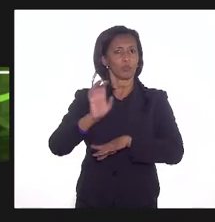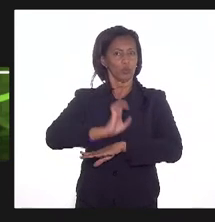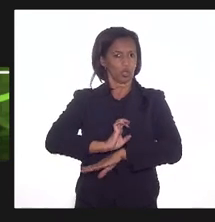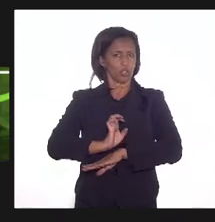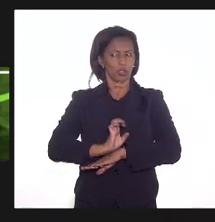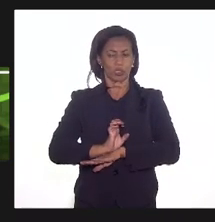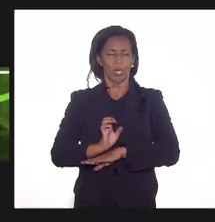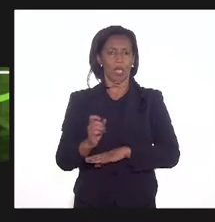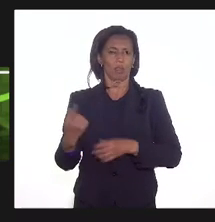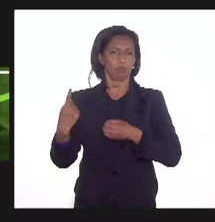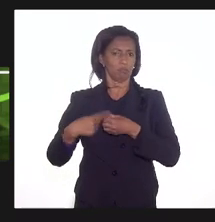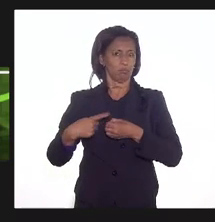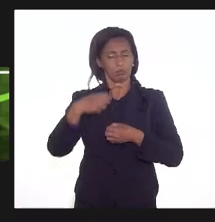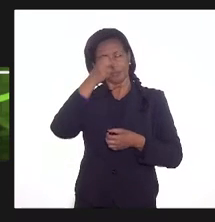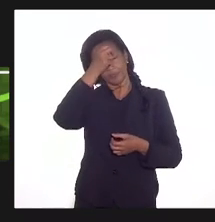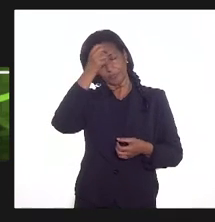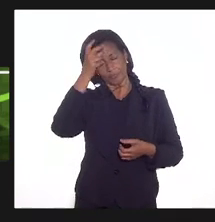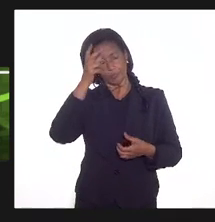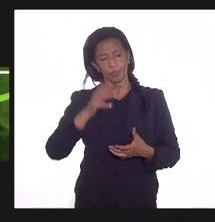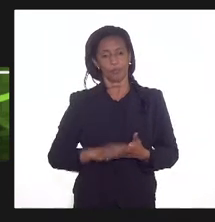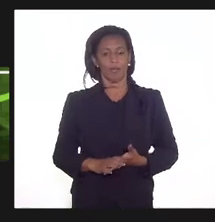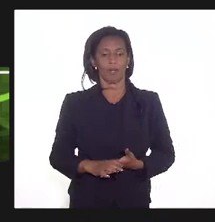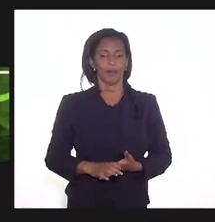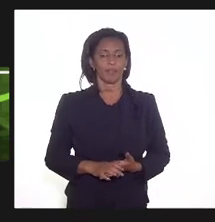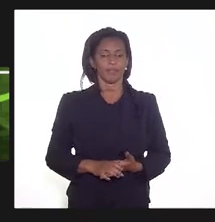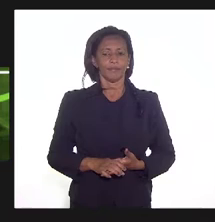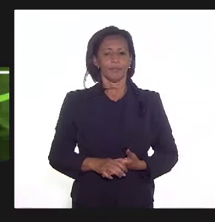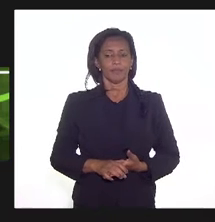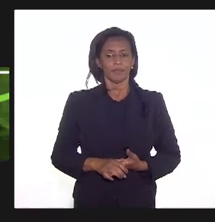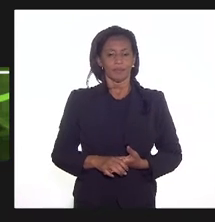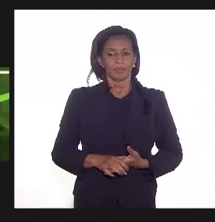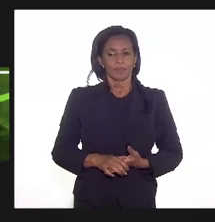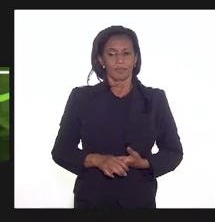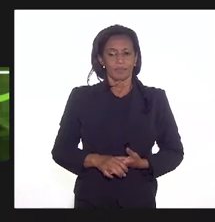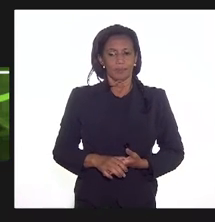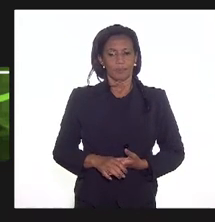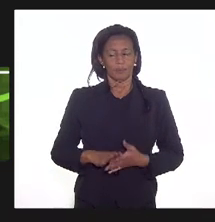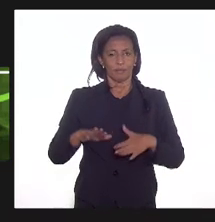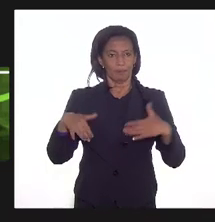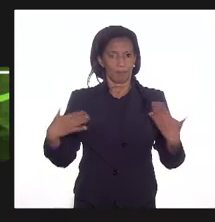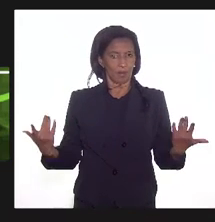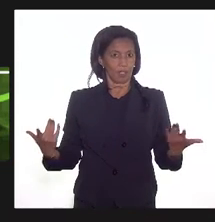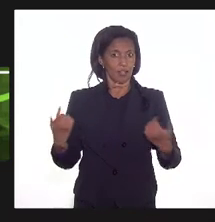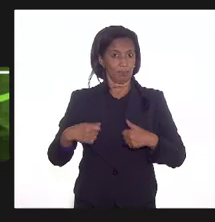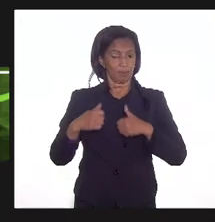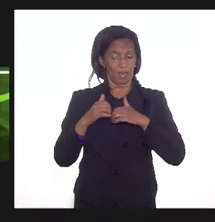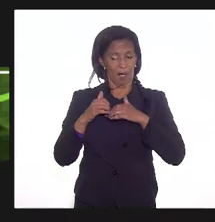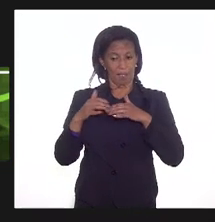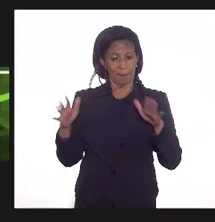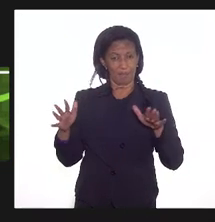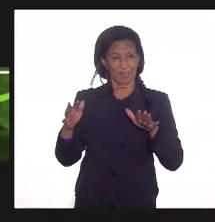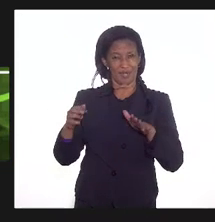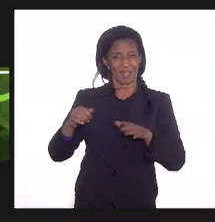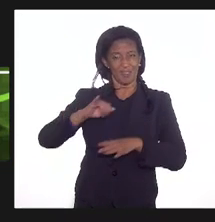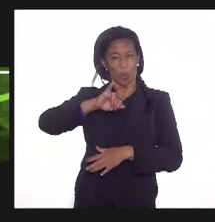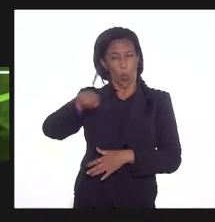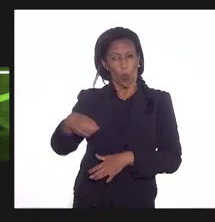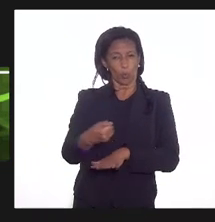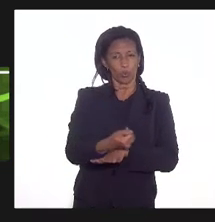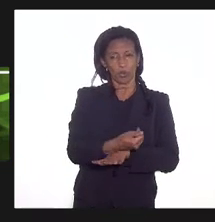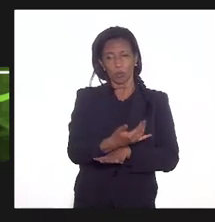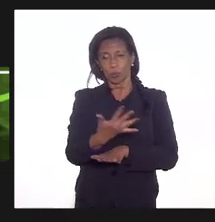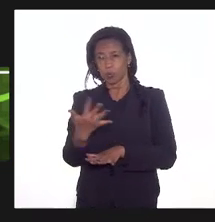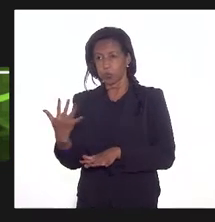do do município de funcionários públicos também a gente para abrir esse leque para todos